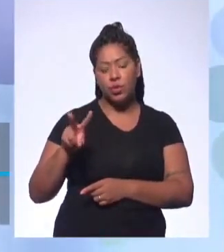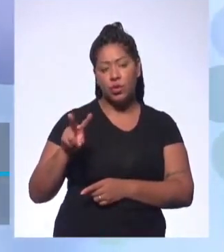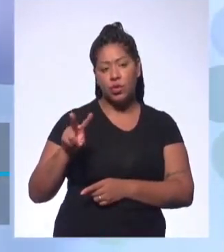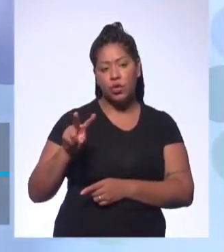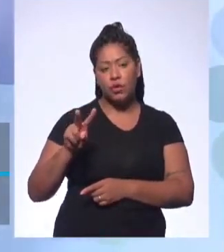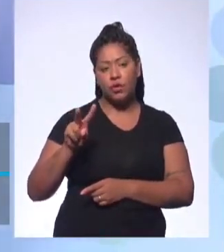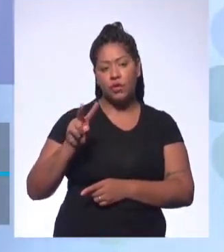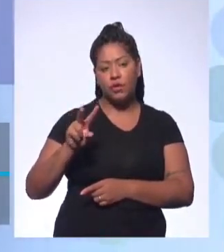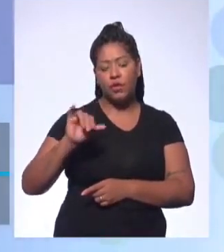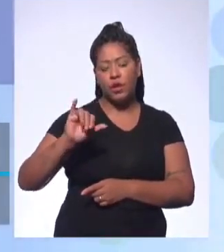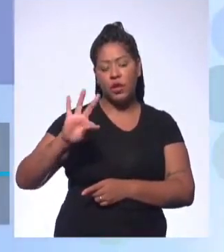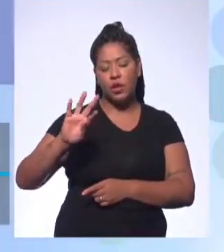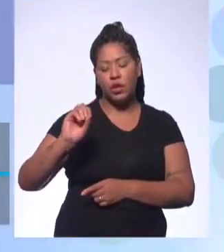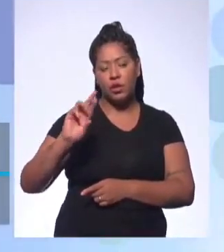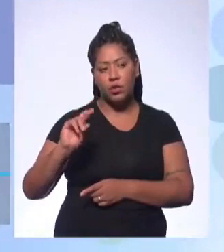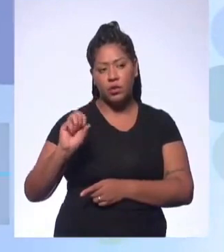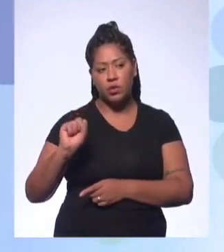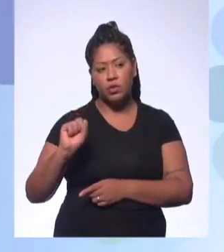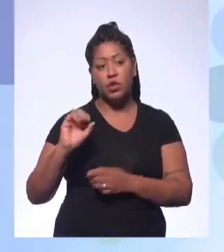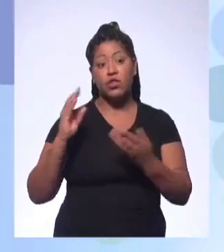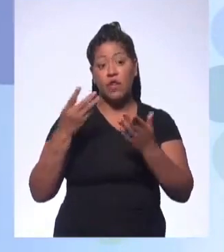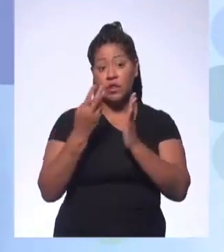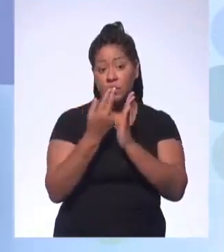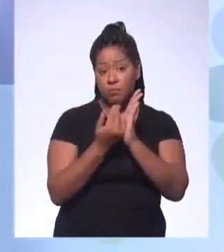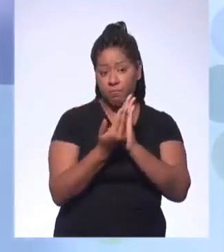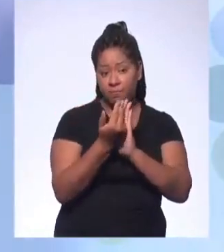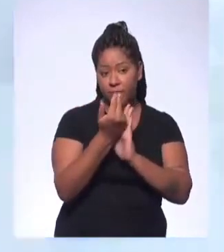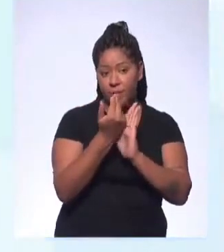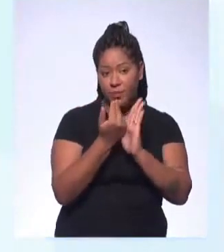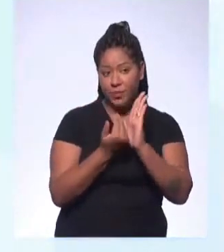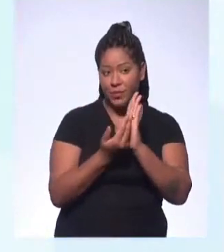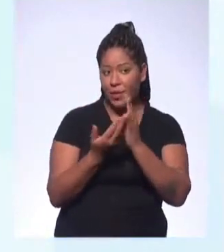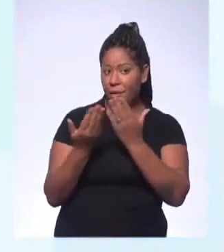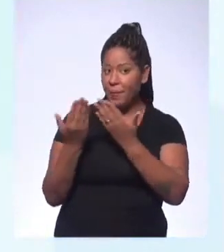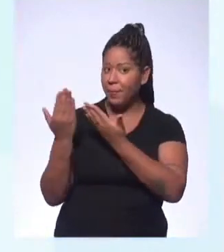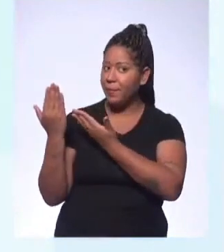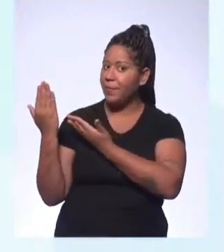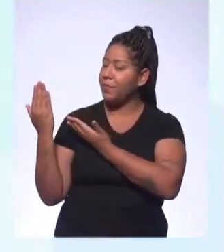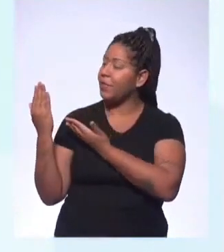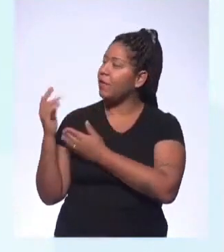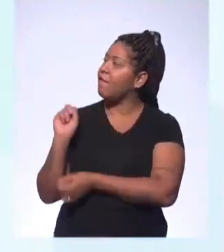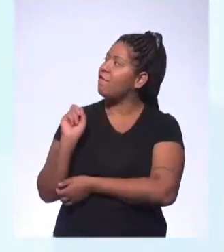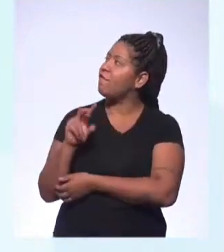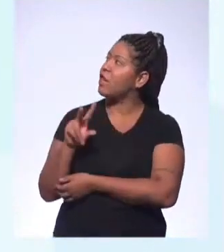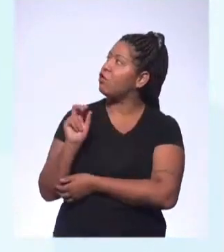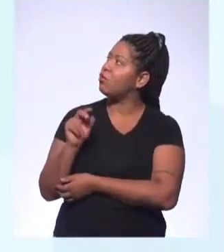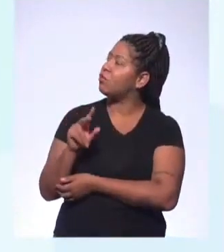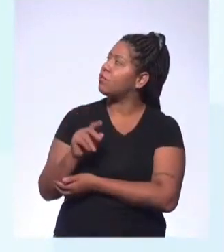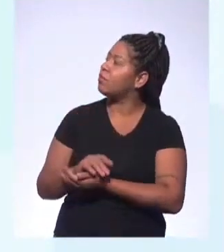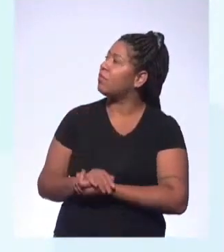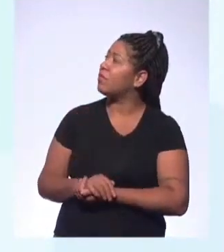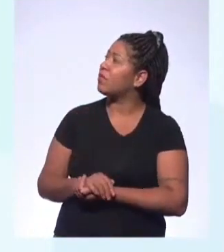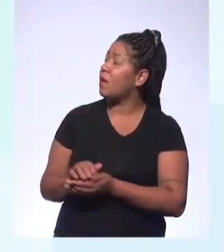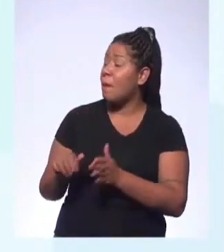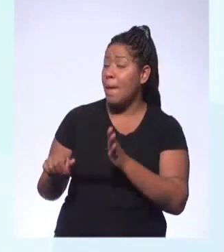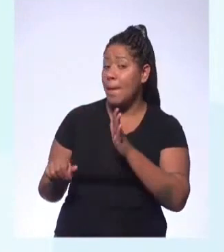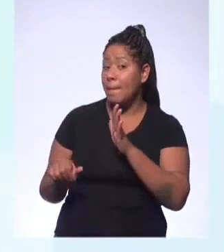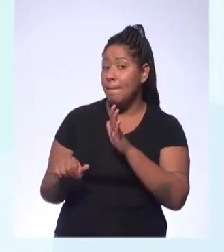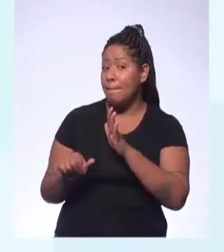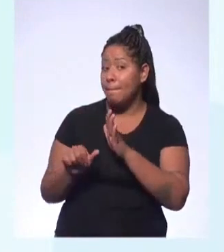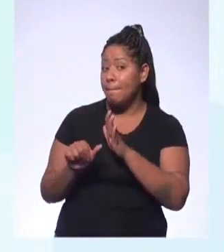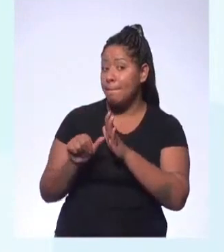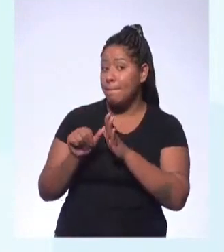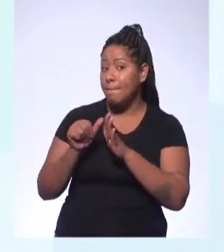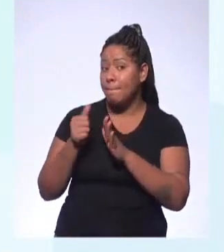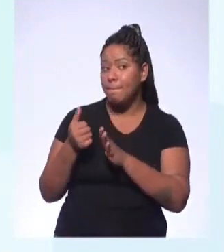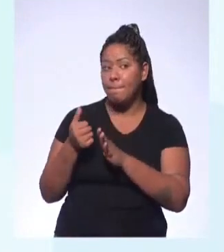esse desenho que eu já fiz há algum tempo atrás, né? Mas eu gosto dele. Então o vírus, primeiro, ele vai ser, via de